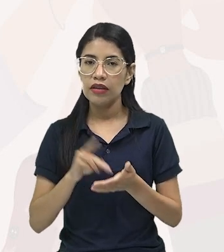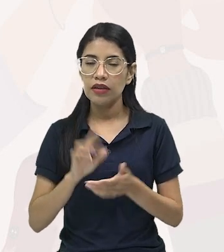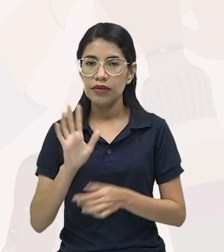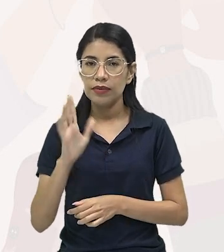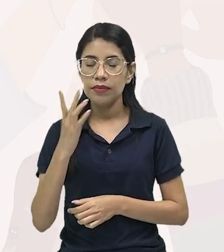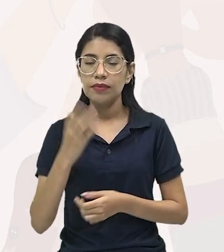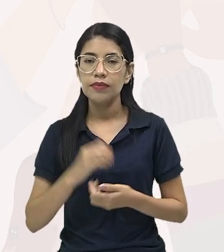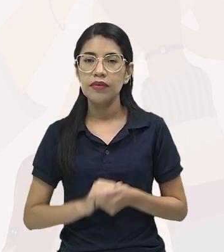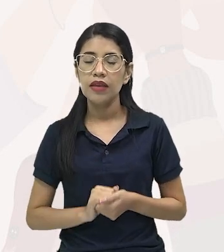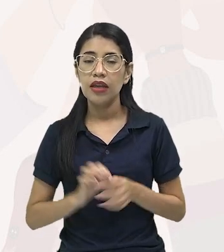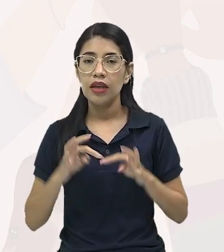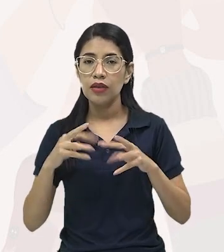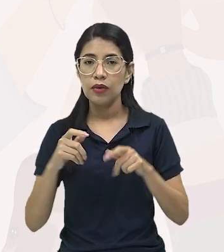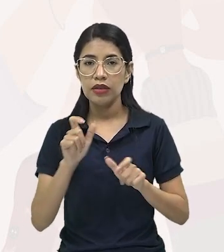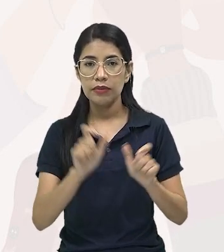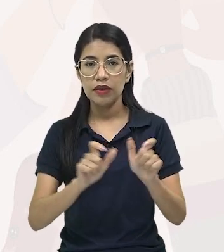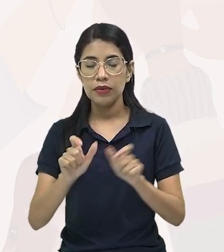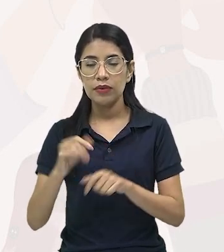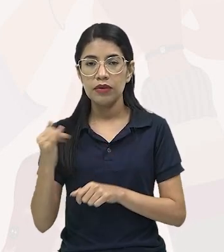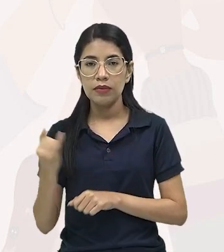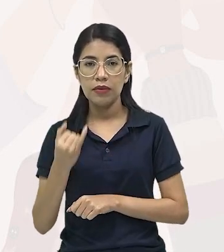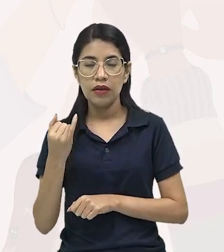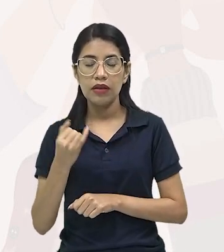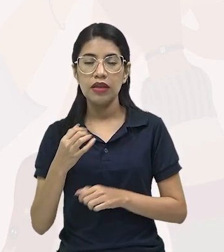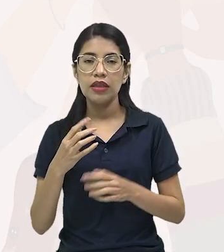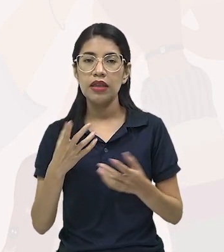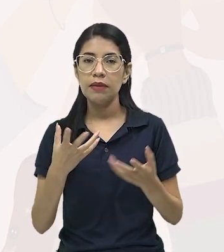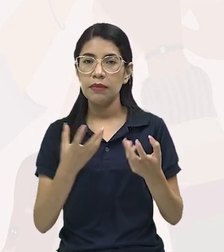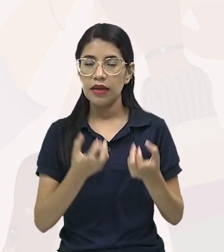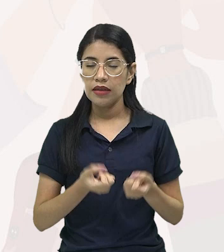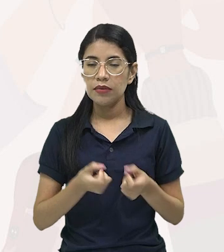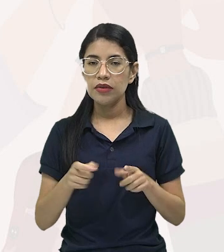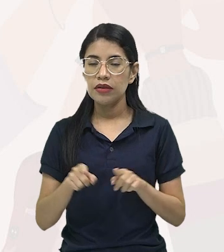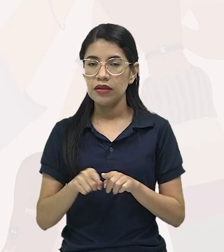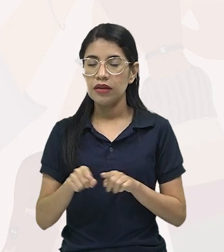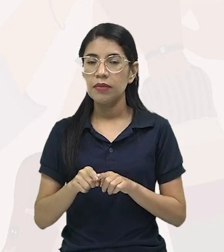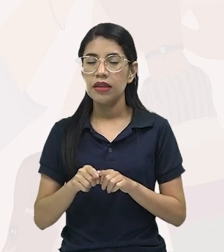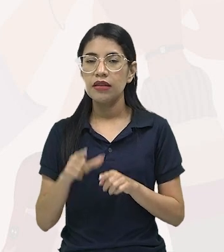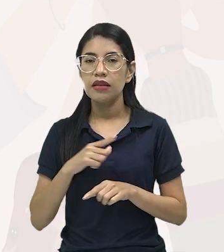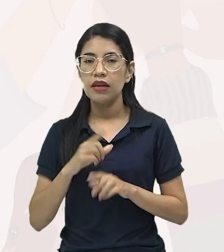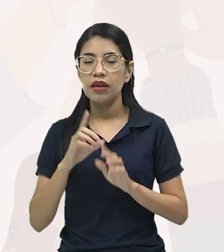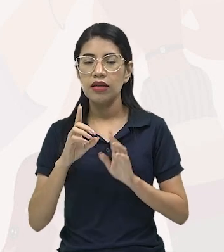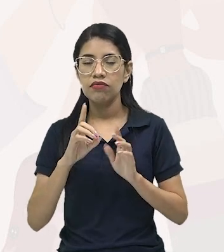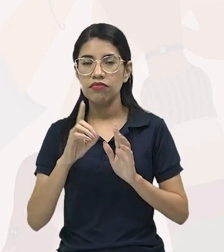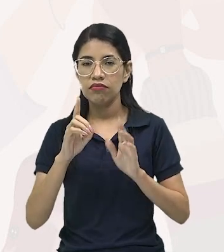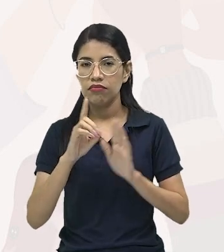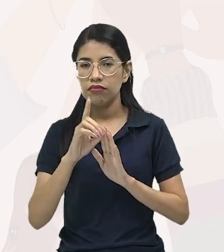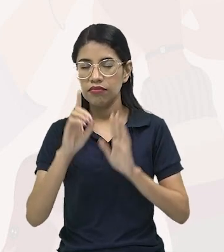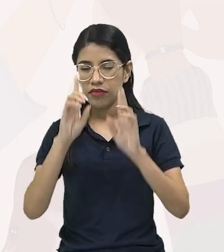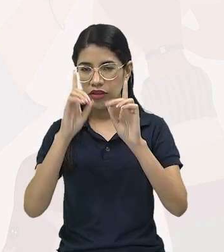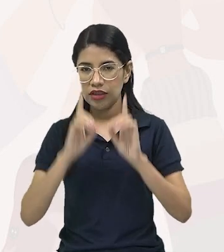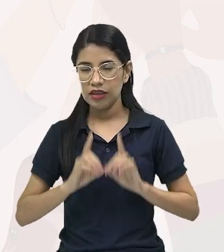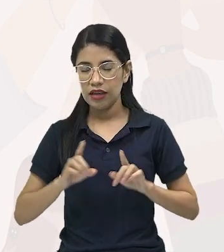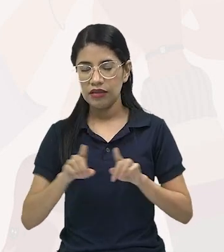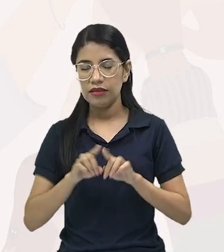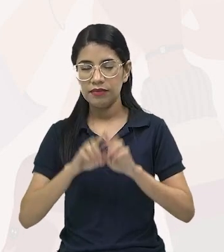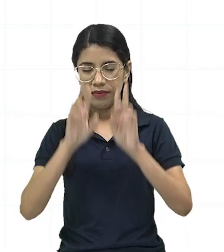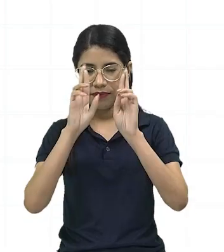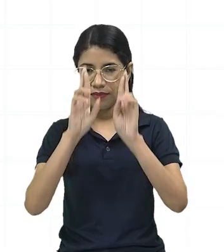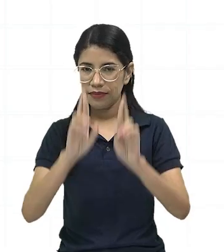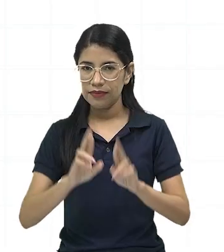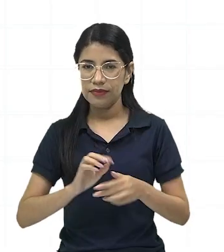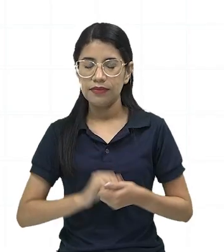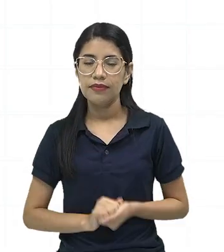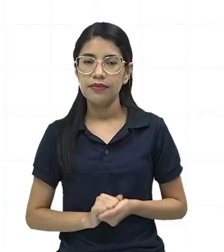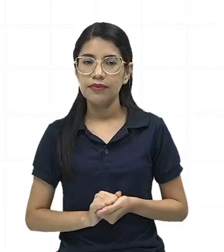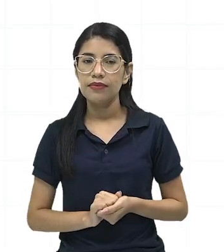todos nós somos importantes e todos merecemos ser tratados com dignidade e respeito. E na sequência a gente tem